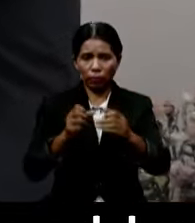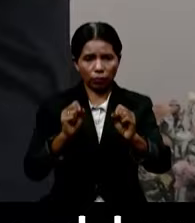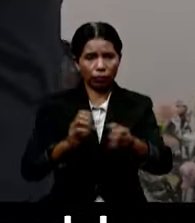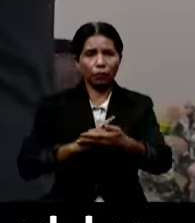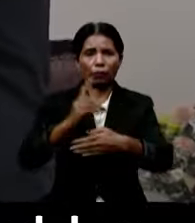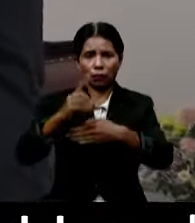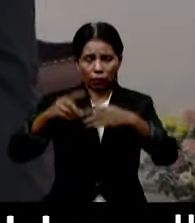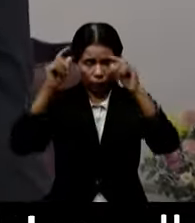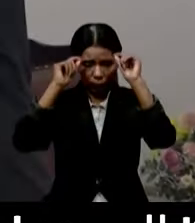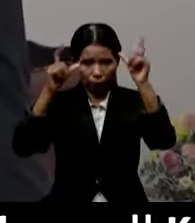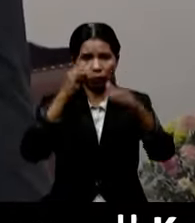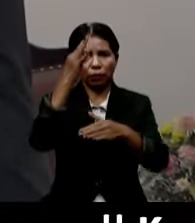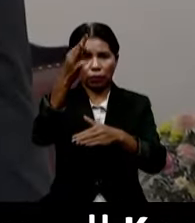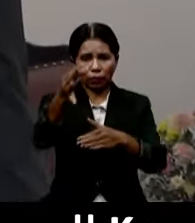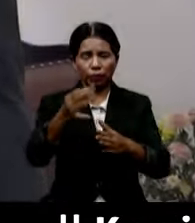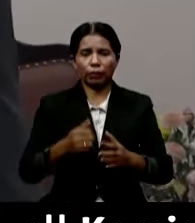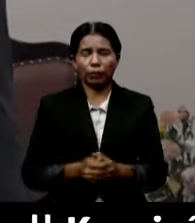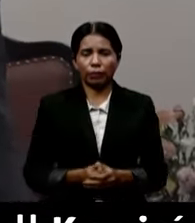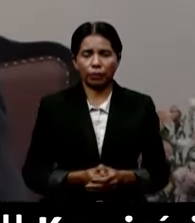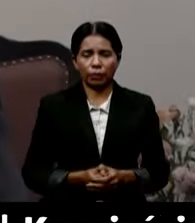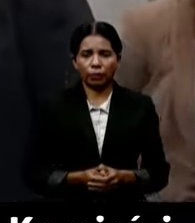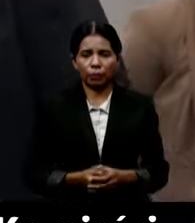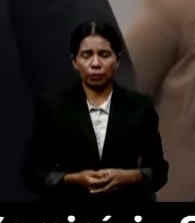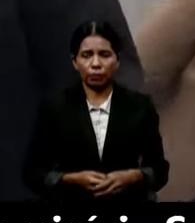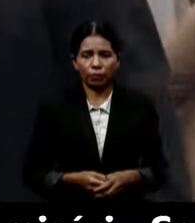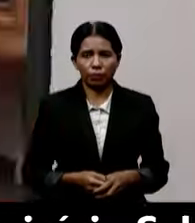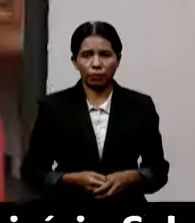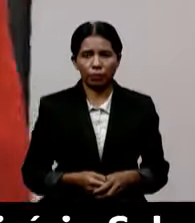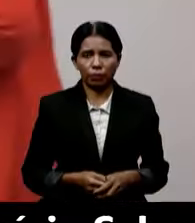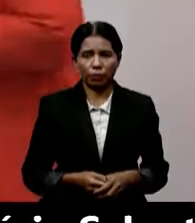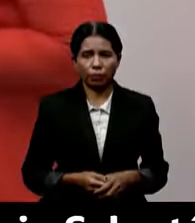Desenvolve Timor-Leste e ao futuro. Emerenciana Martins, Dilma Suzetti, GMN.